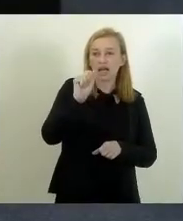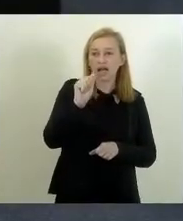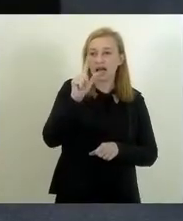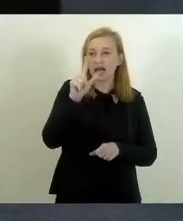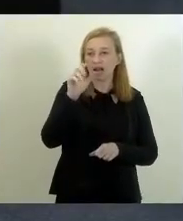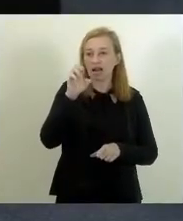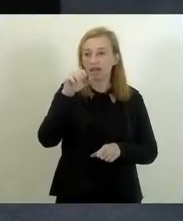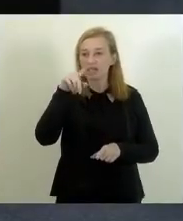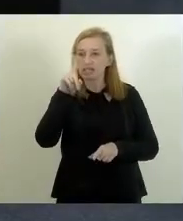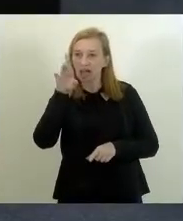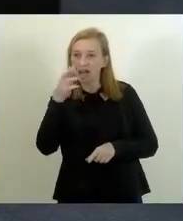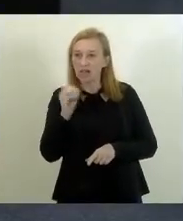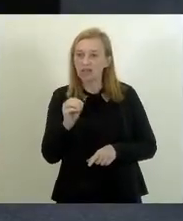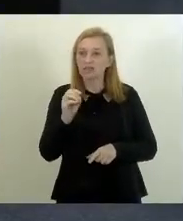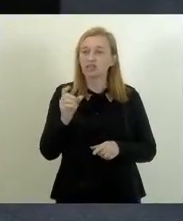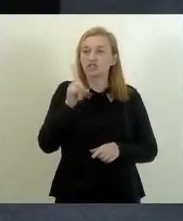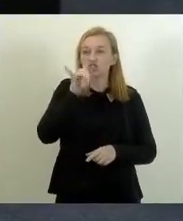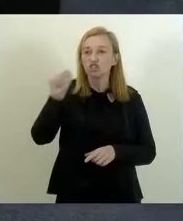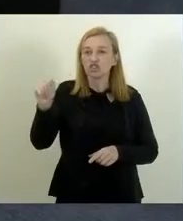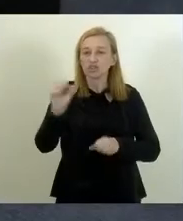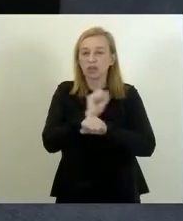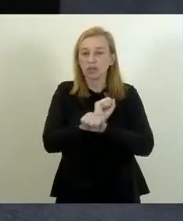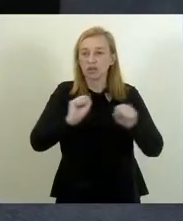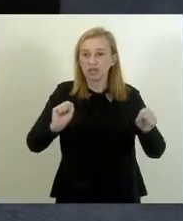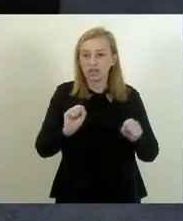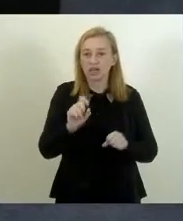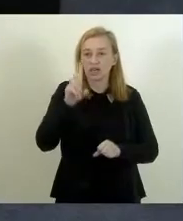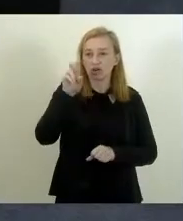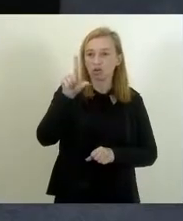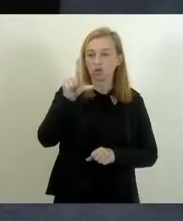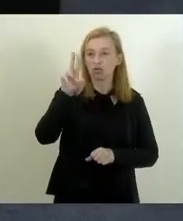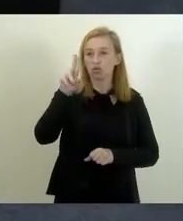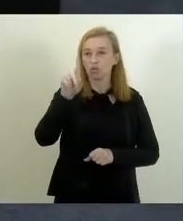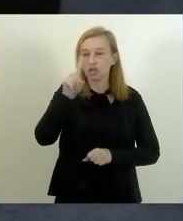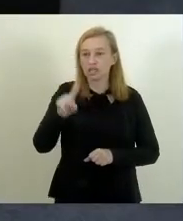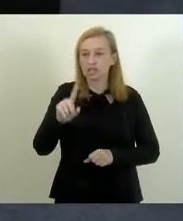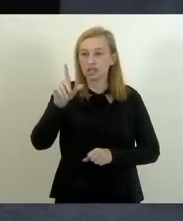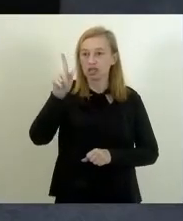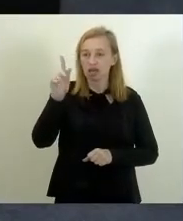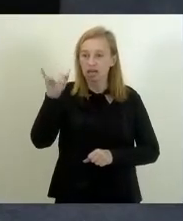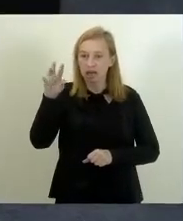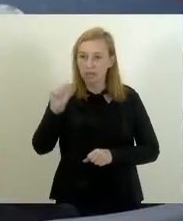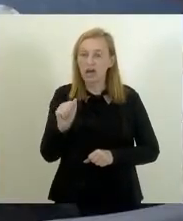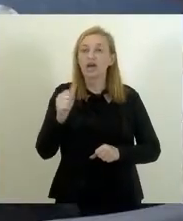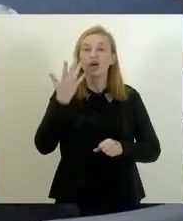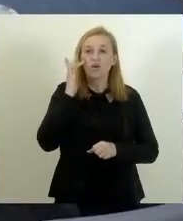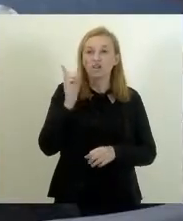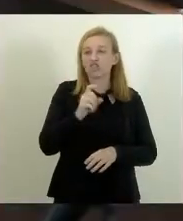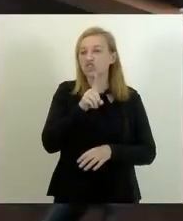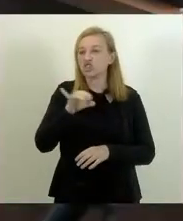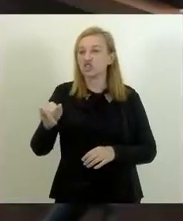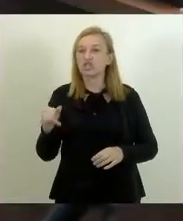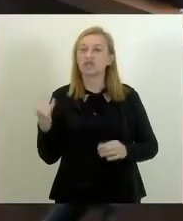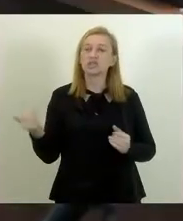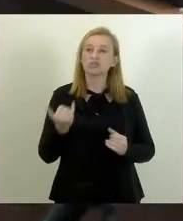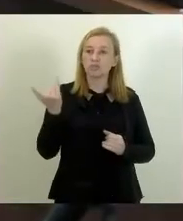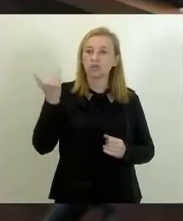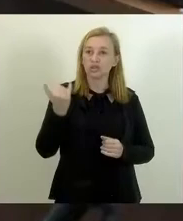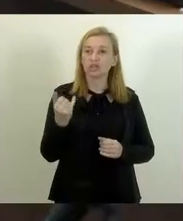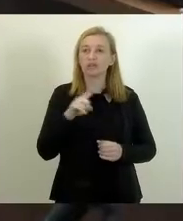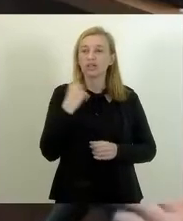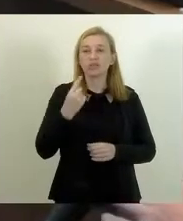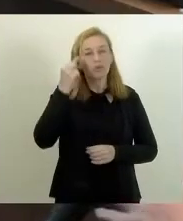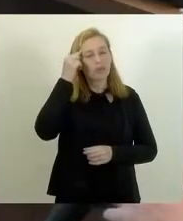Estado do dia do patrono da abolição, Luiz Gama. E acho que essas datas elas são, sobretudo, para a gente